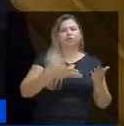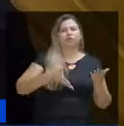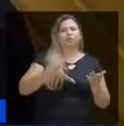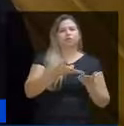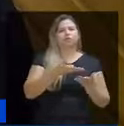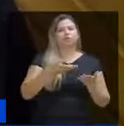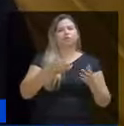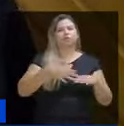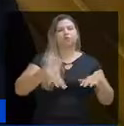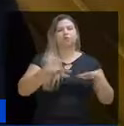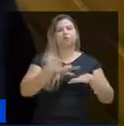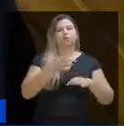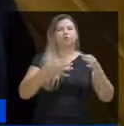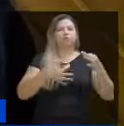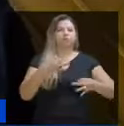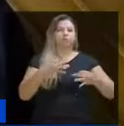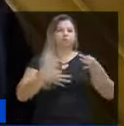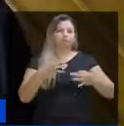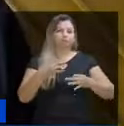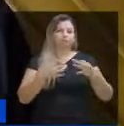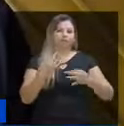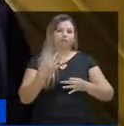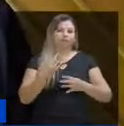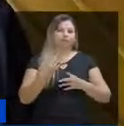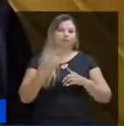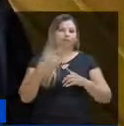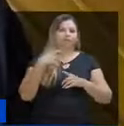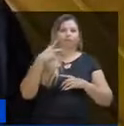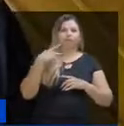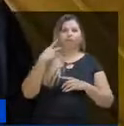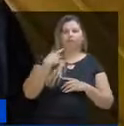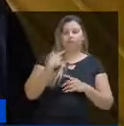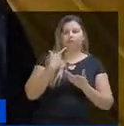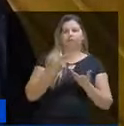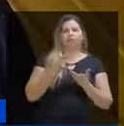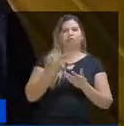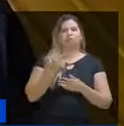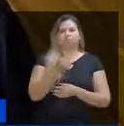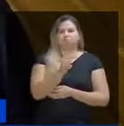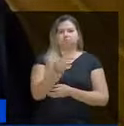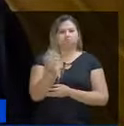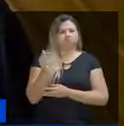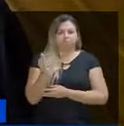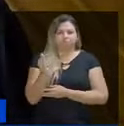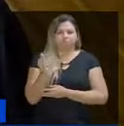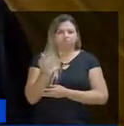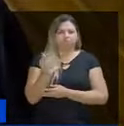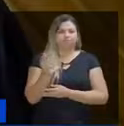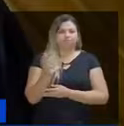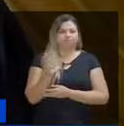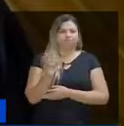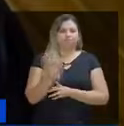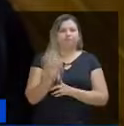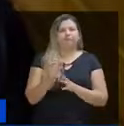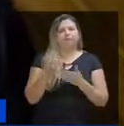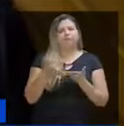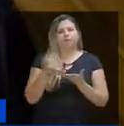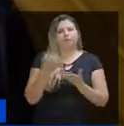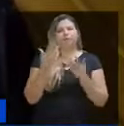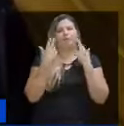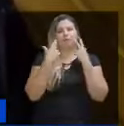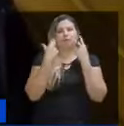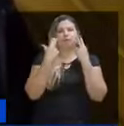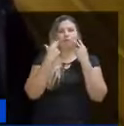juízes eleitorais, doutor procurador, nós não temos. E,